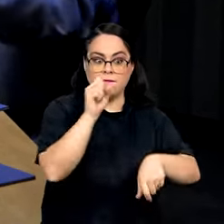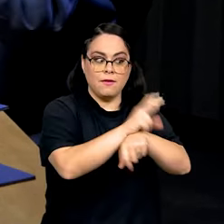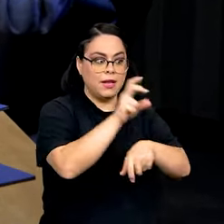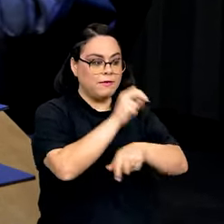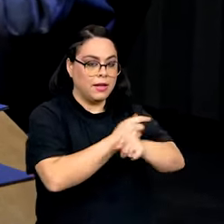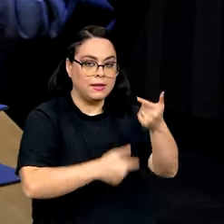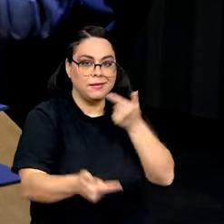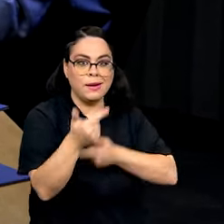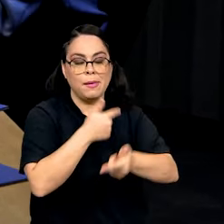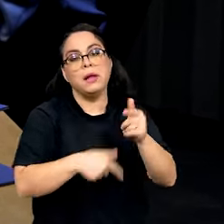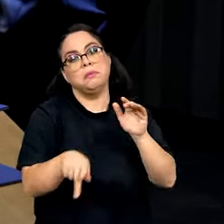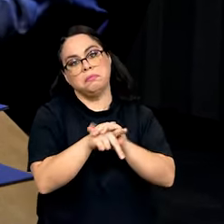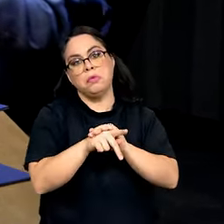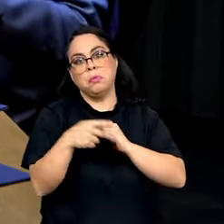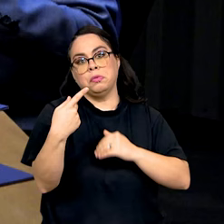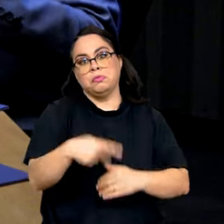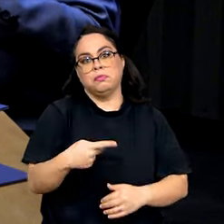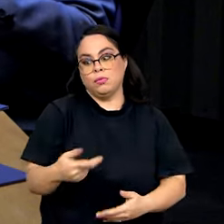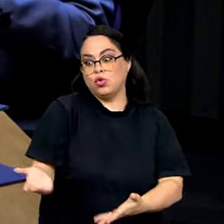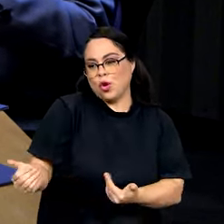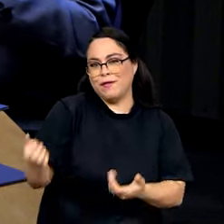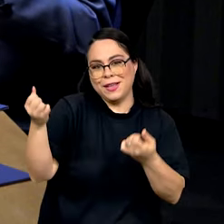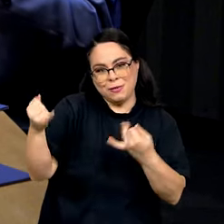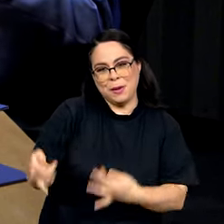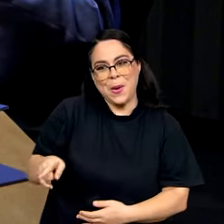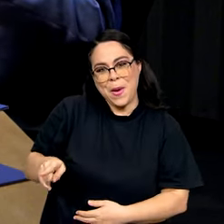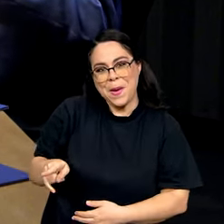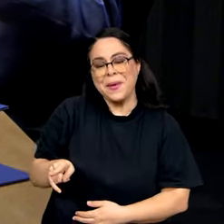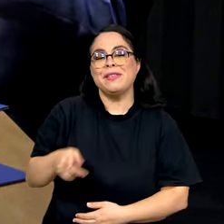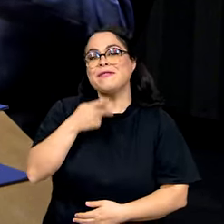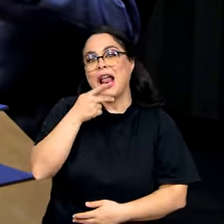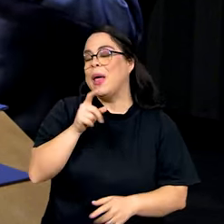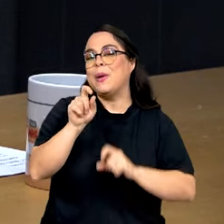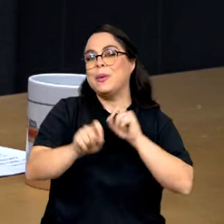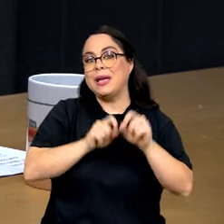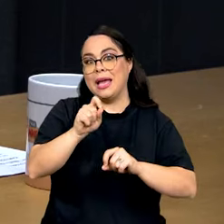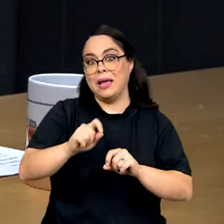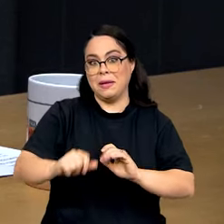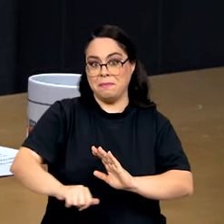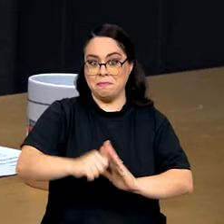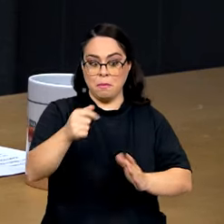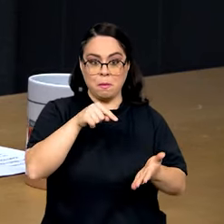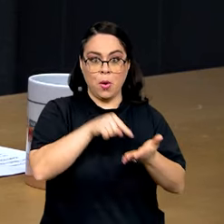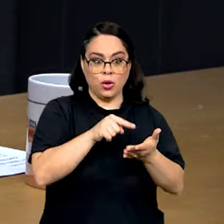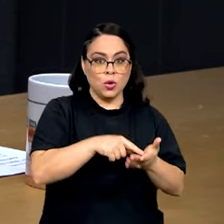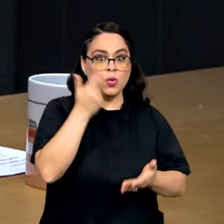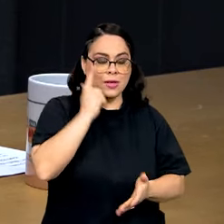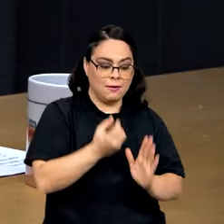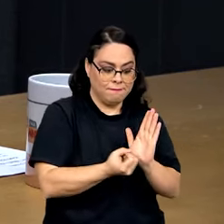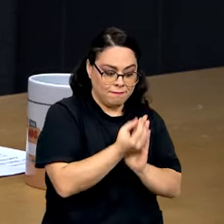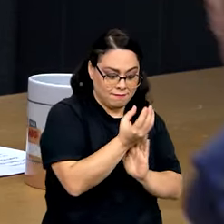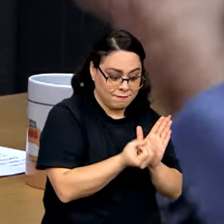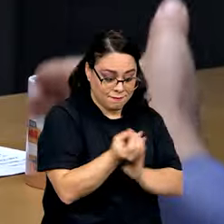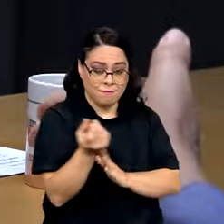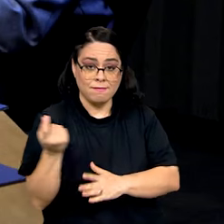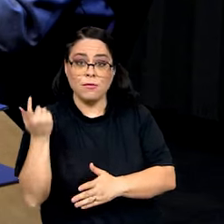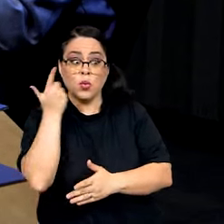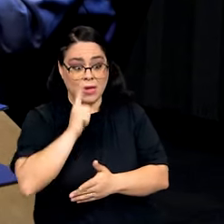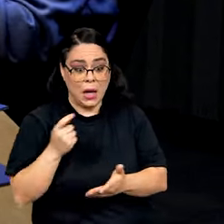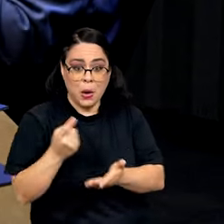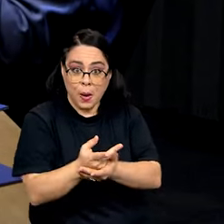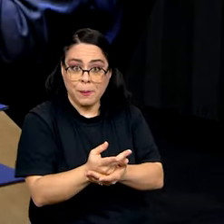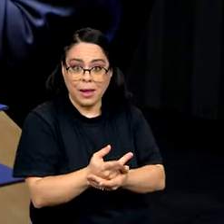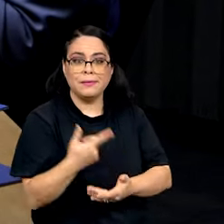ao emprego n é como o próprio jovem diz ali é ter um primeiro ponto produzir e